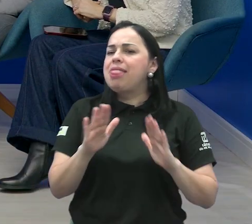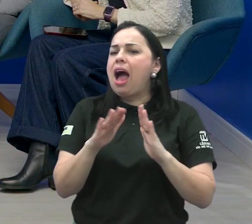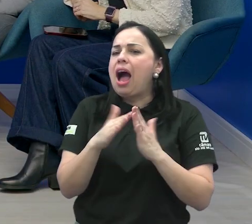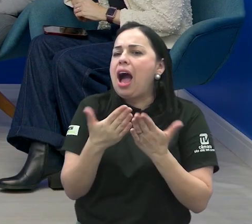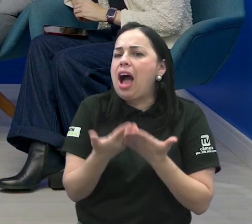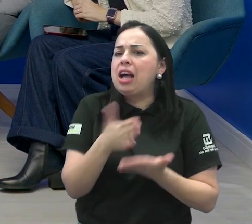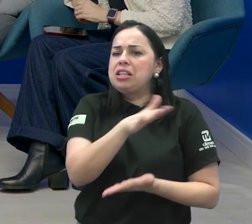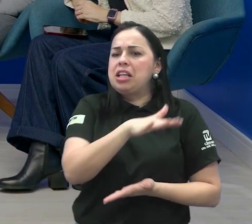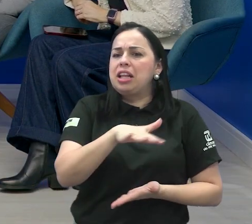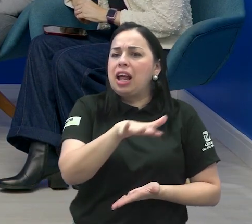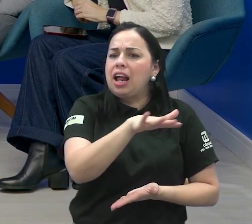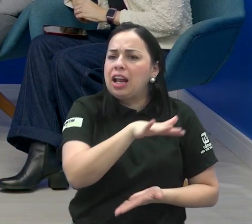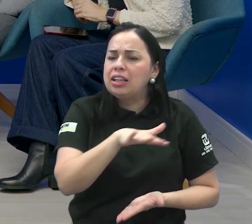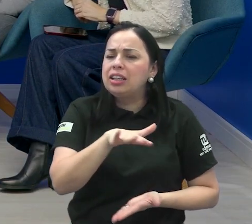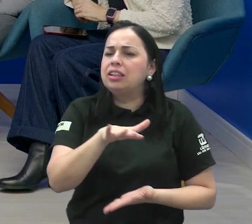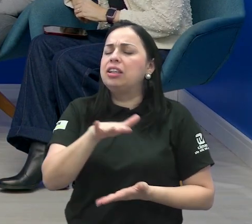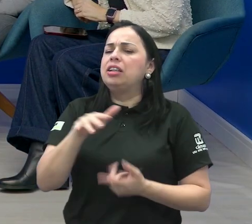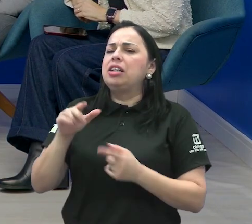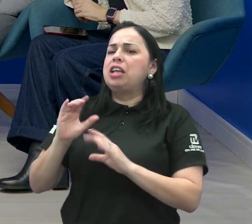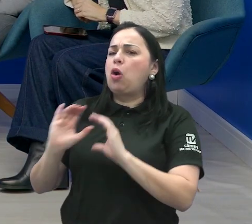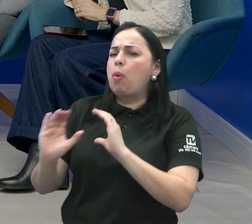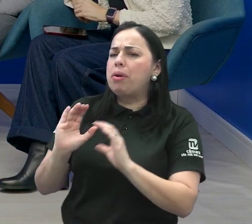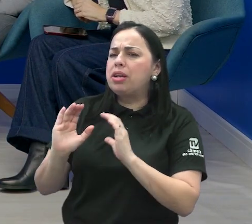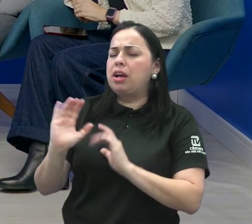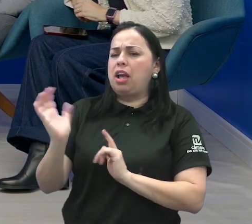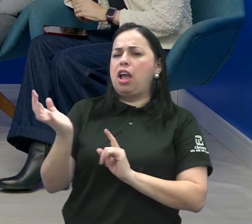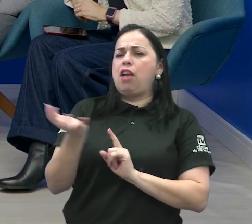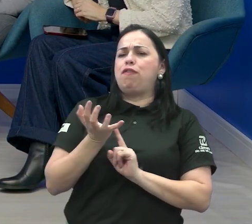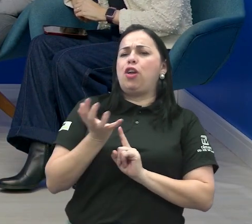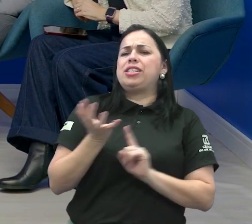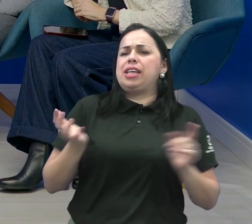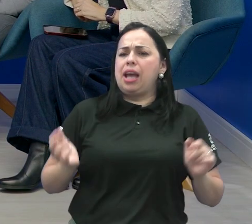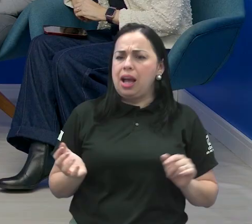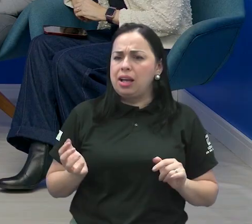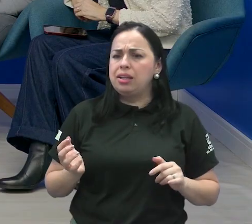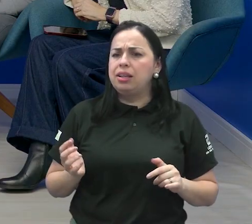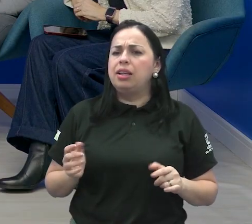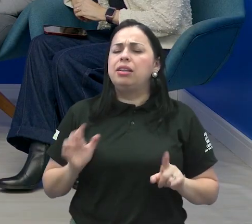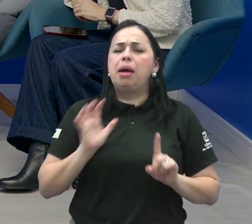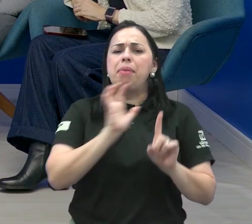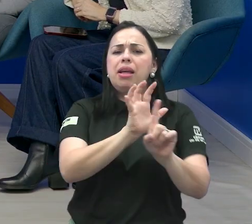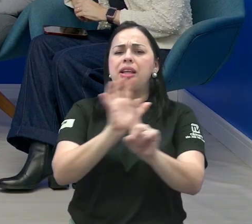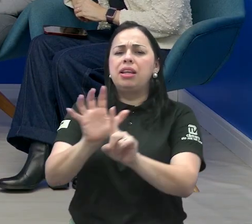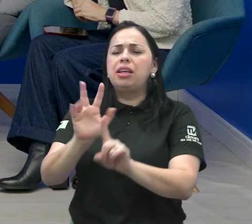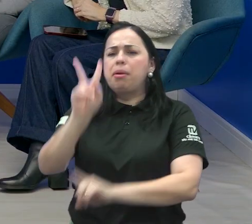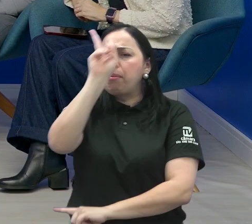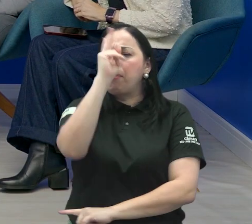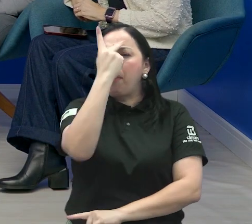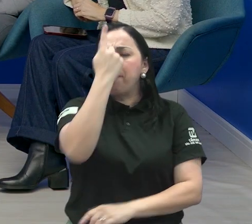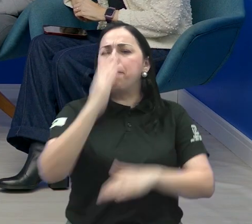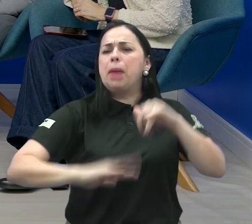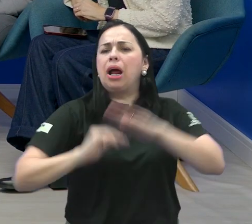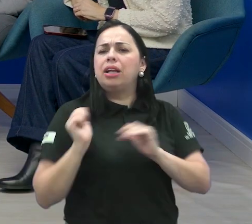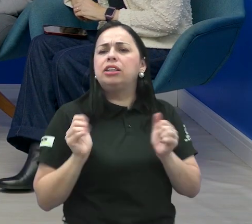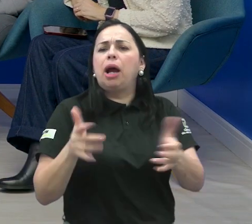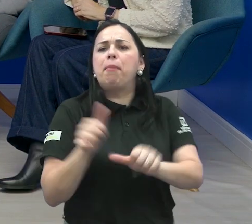educação e a comunicação também impactam nesse processo, né, para fazer isso chegar até a sociedade, em mudança na prática? Sim,